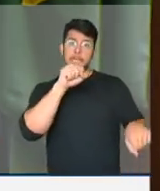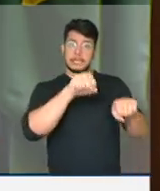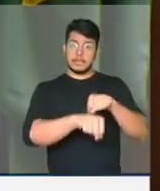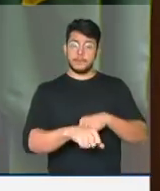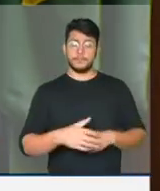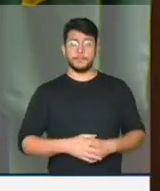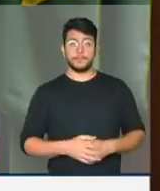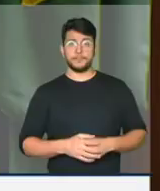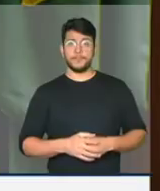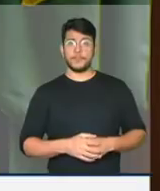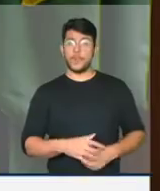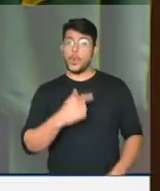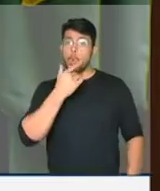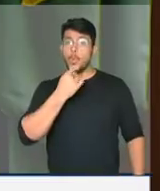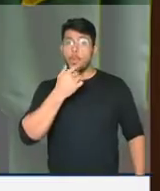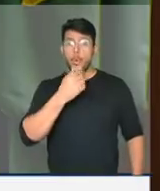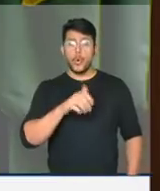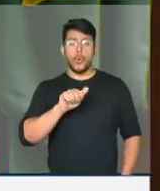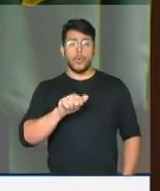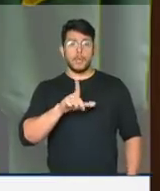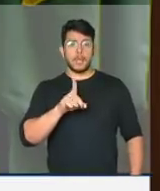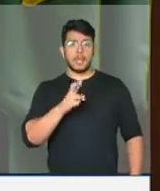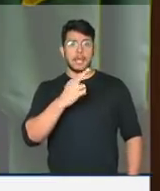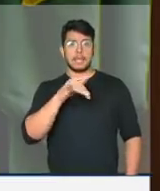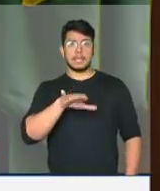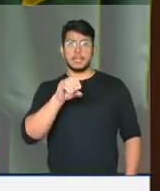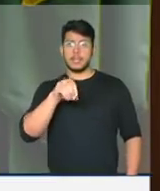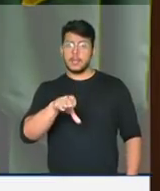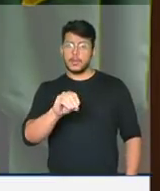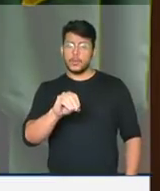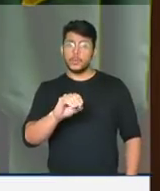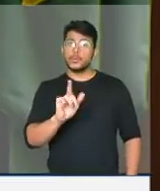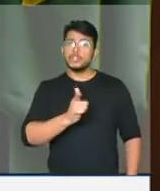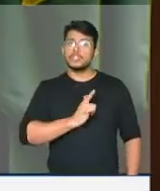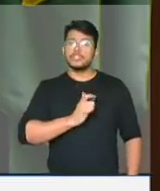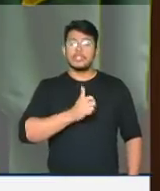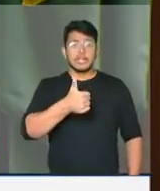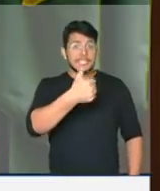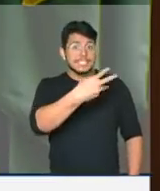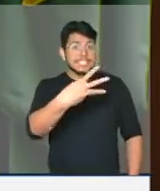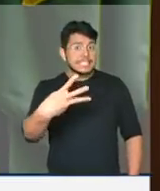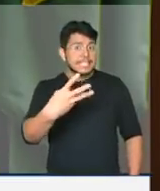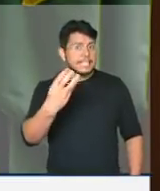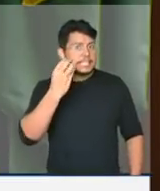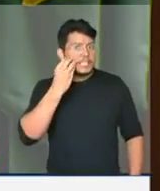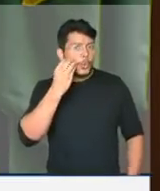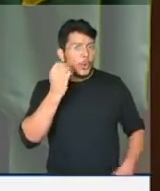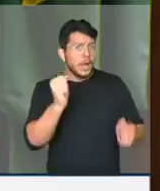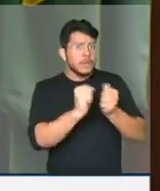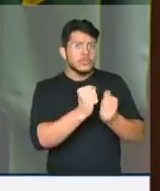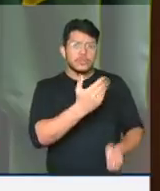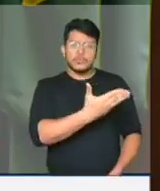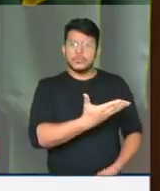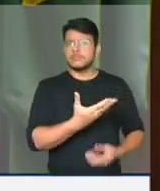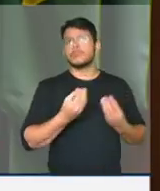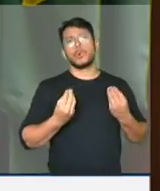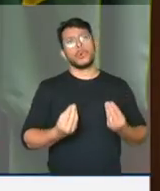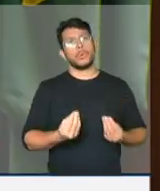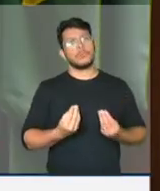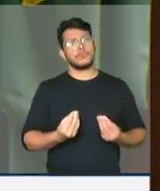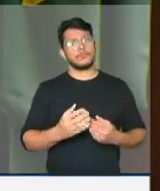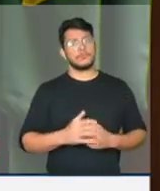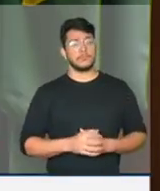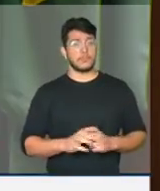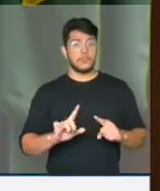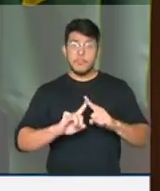celulares. Ele tinha muita gente para falar. Mas é importante que as relações espúrias desse criminoso com tanta gente da vida pública